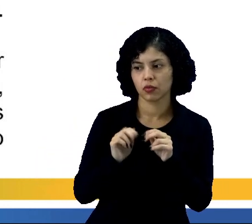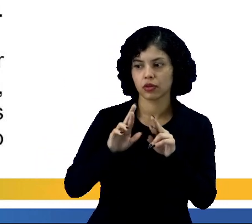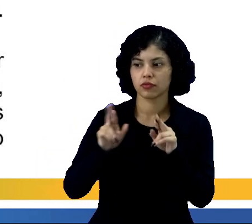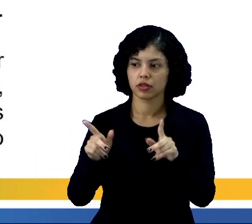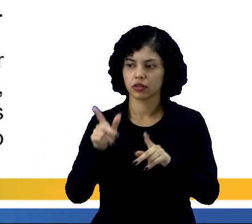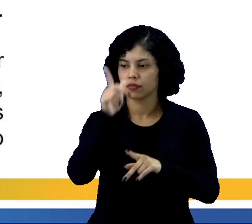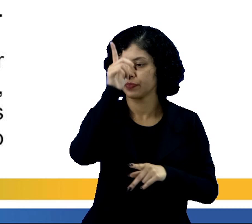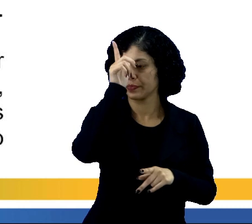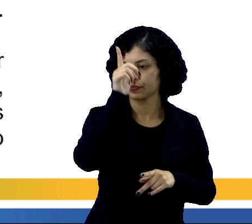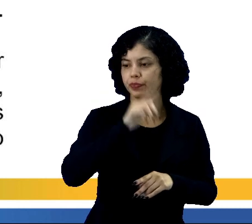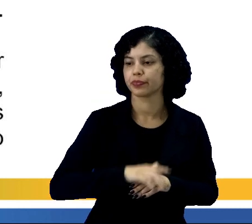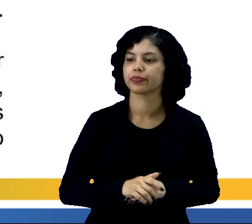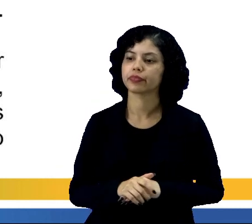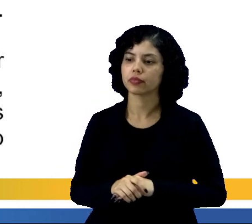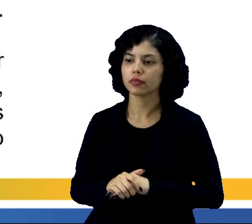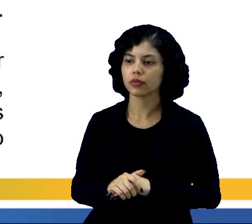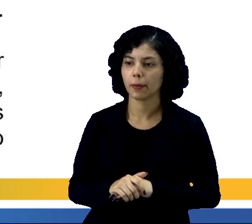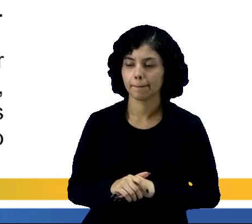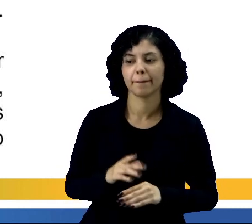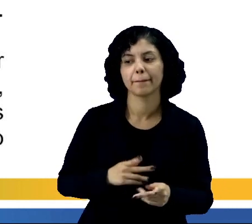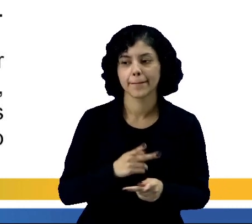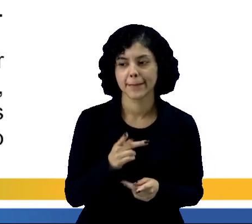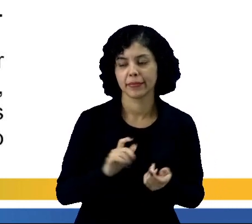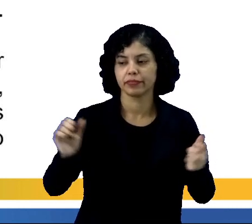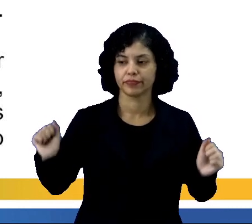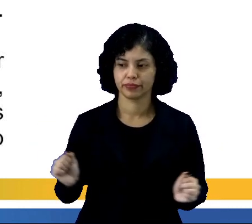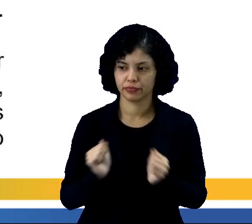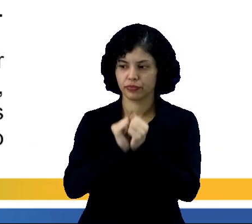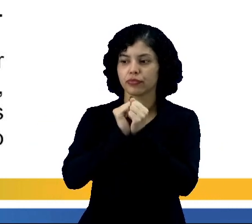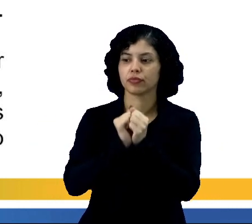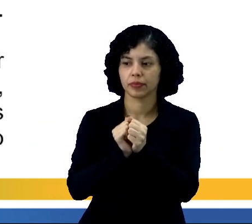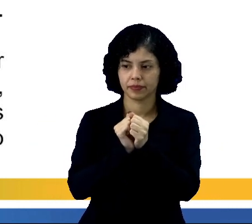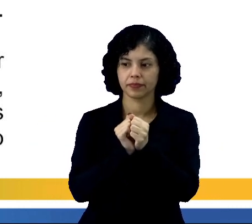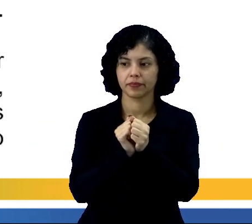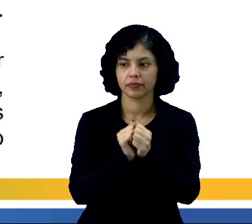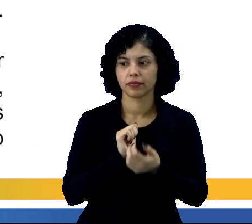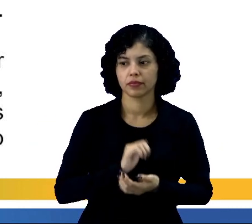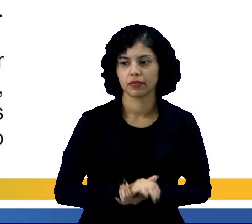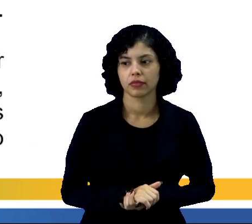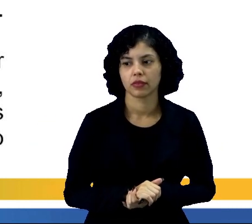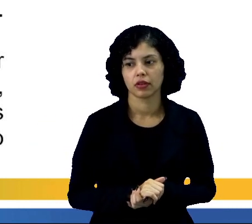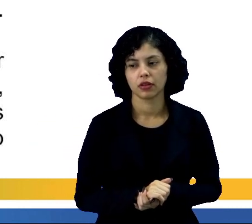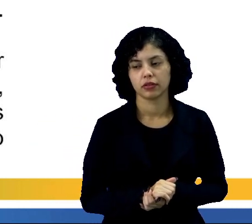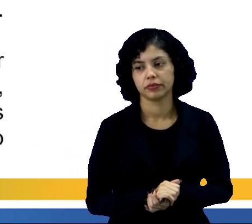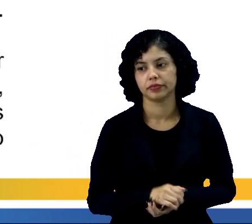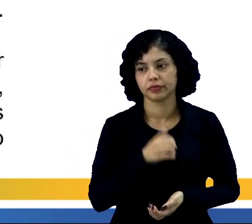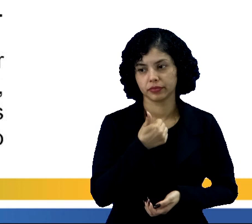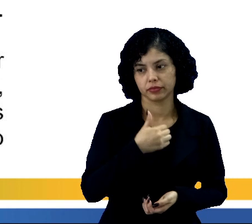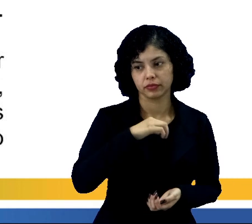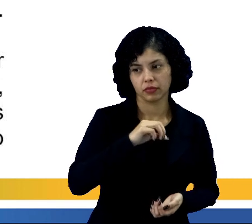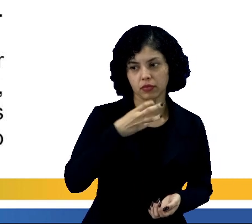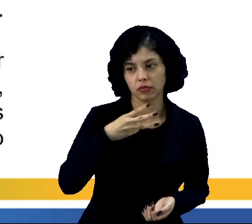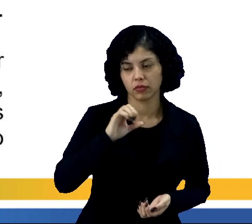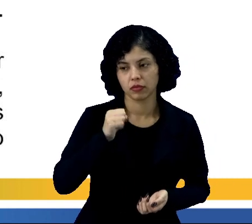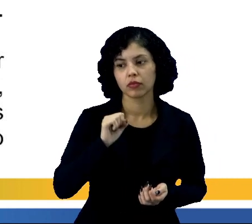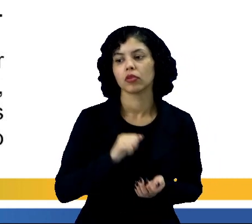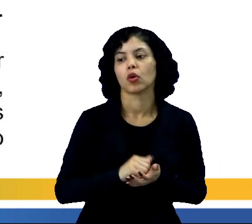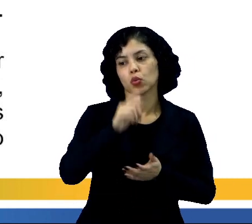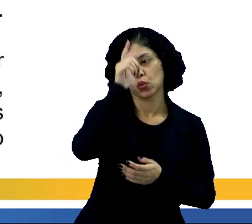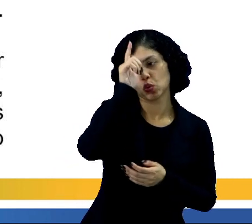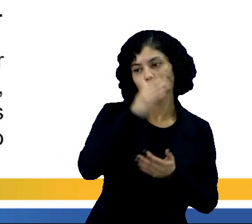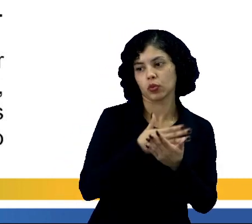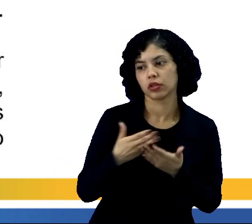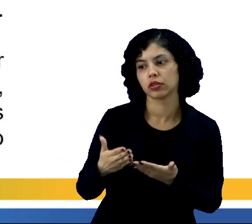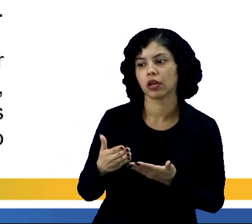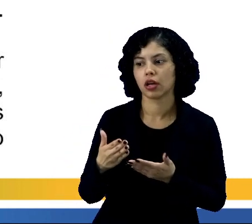cultura alemães, com planos de unificação da Alemanha e Áustria, Em 1938, os